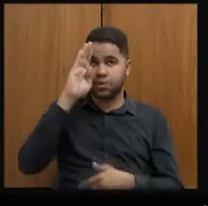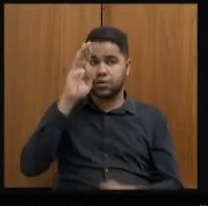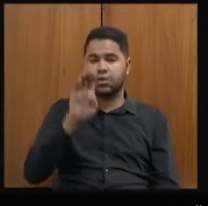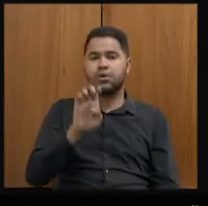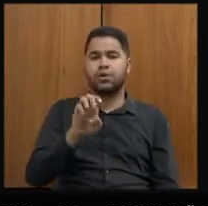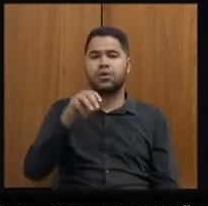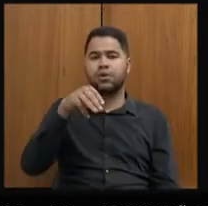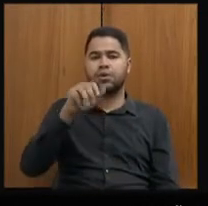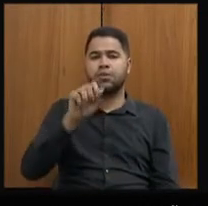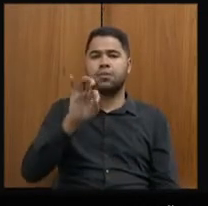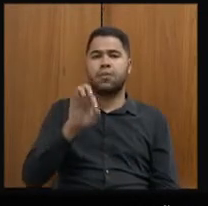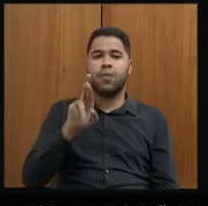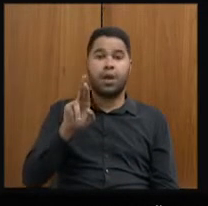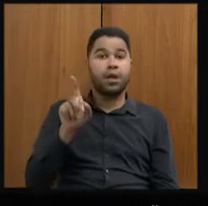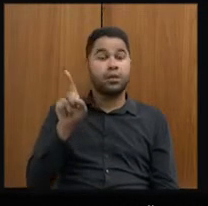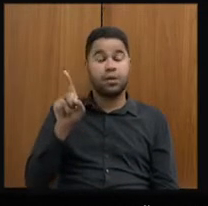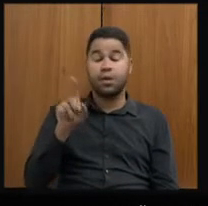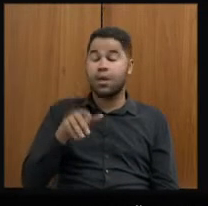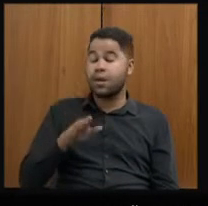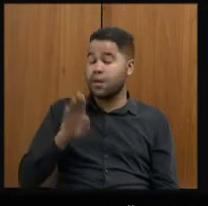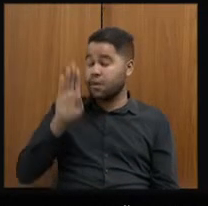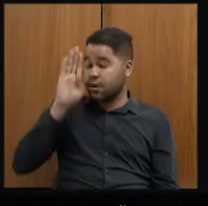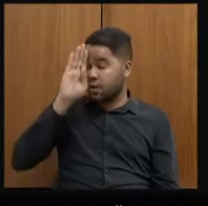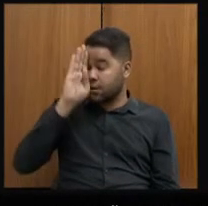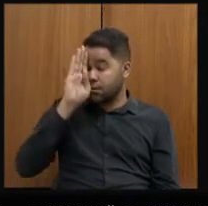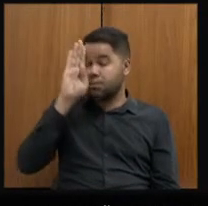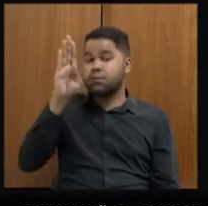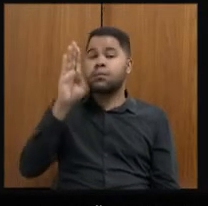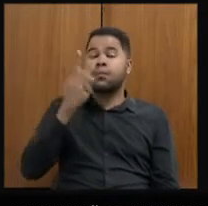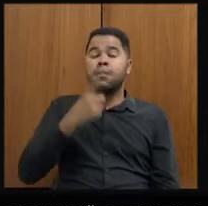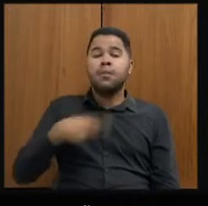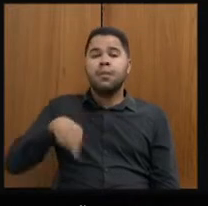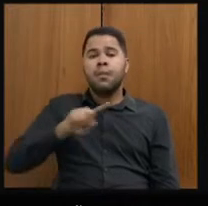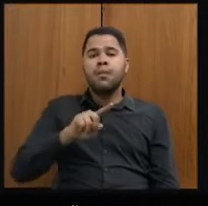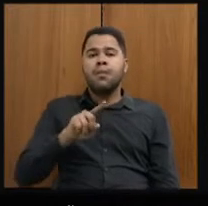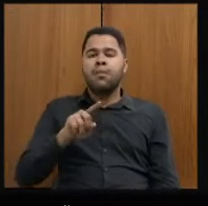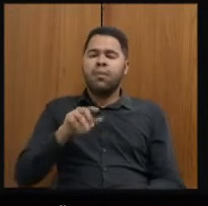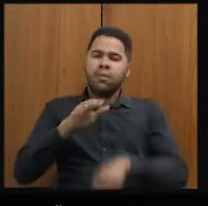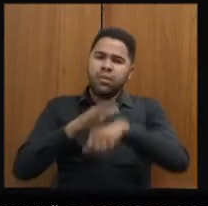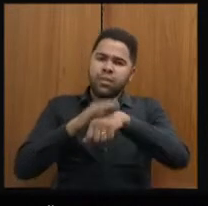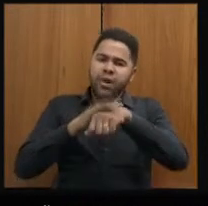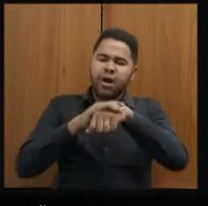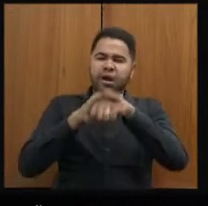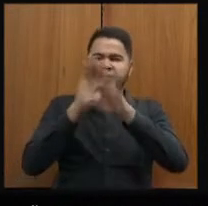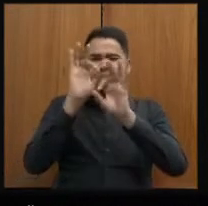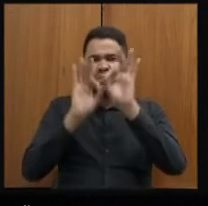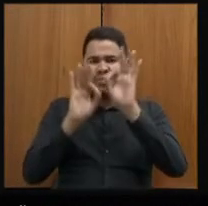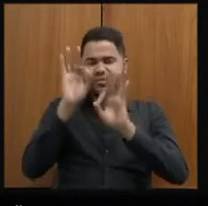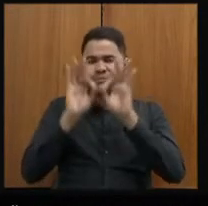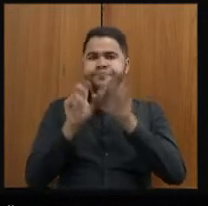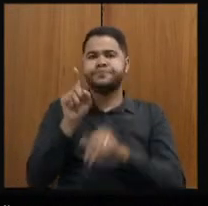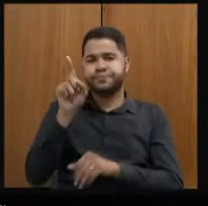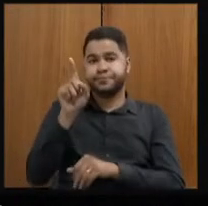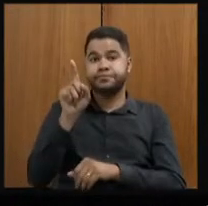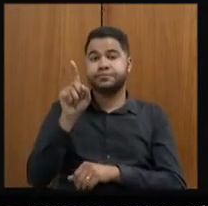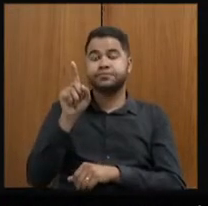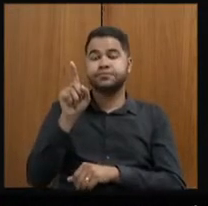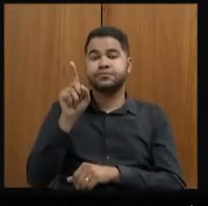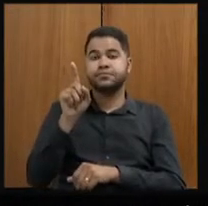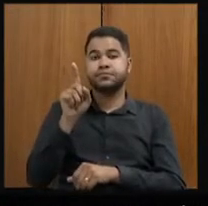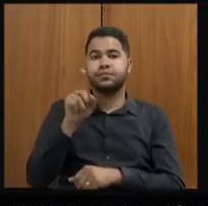Emater Essa é o acho uma das principais que nós temos feito essa questão que eu já disse aqui é a questão